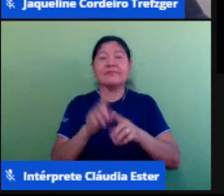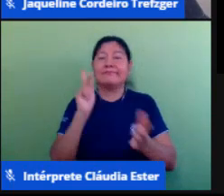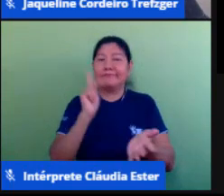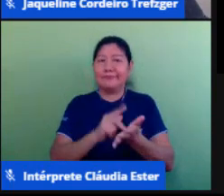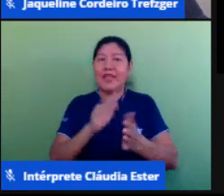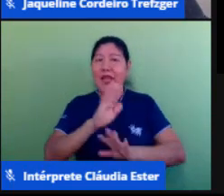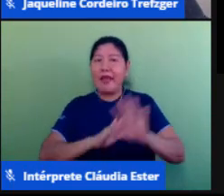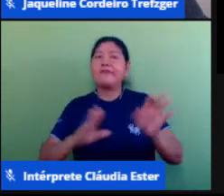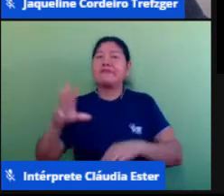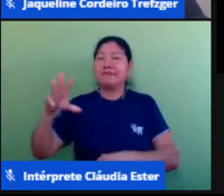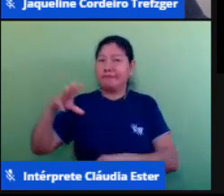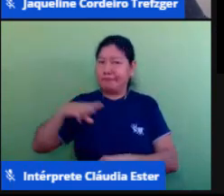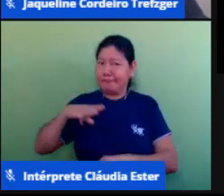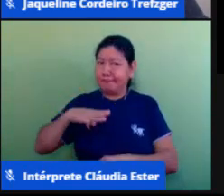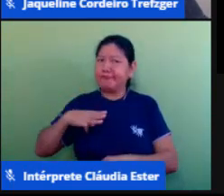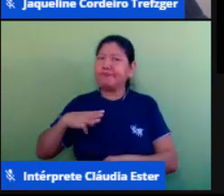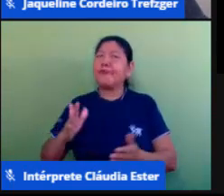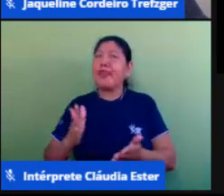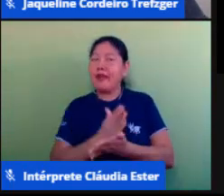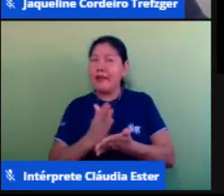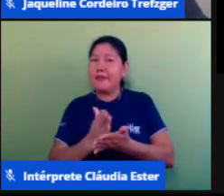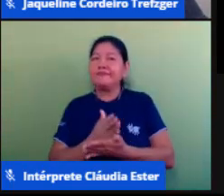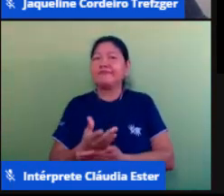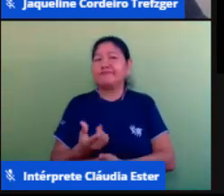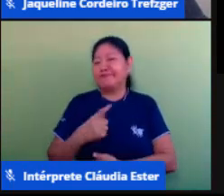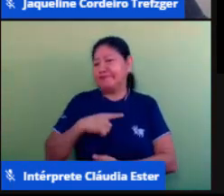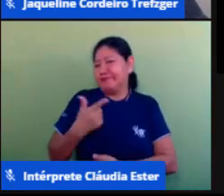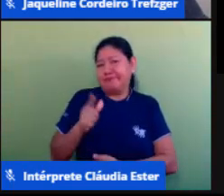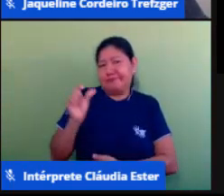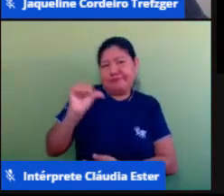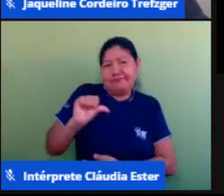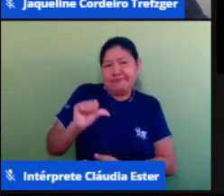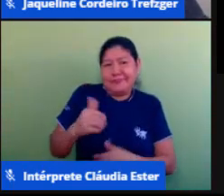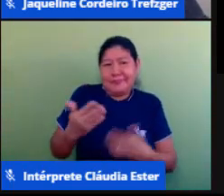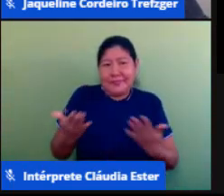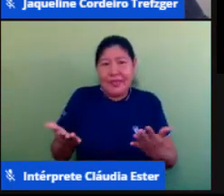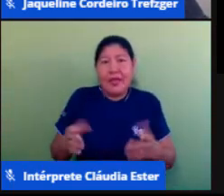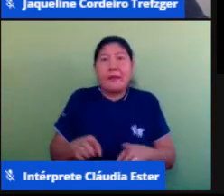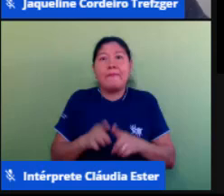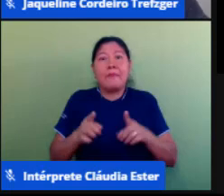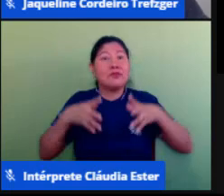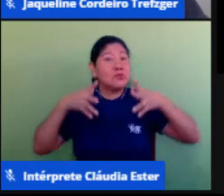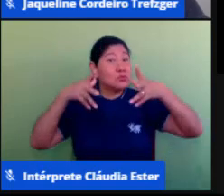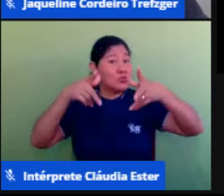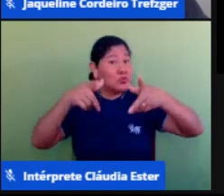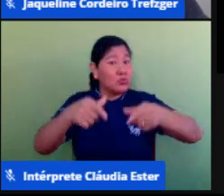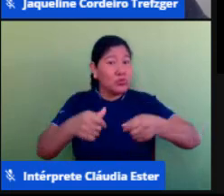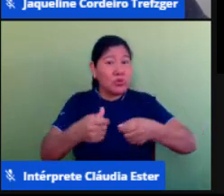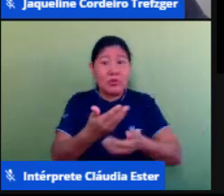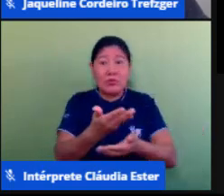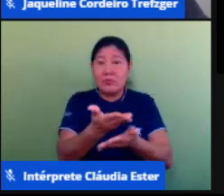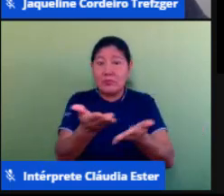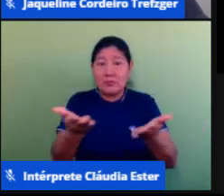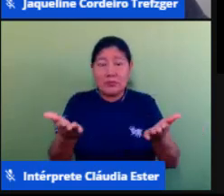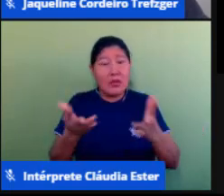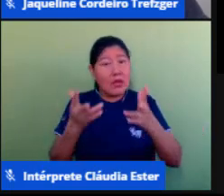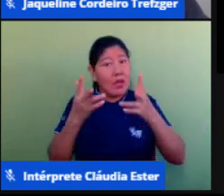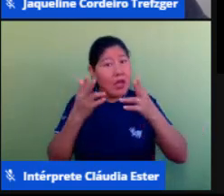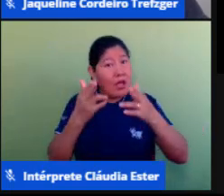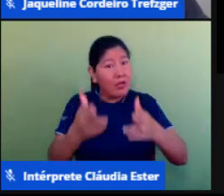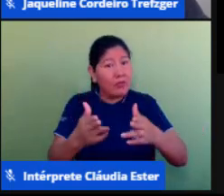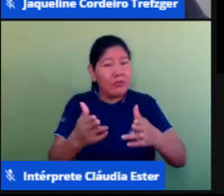luxuosos, outros são de madeiras, mas todos estão sujeitos às